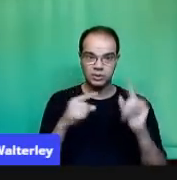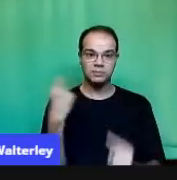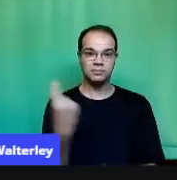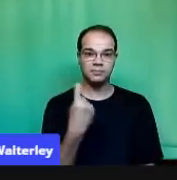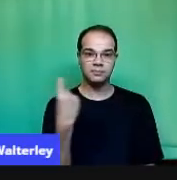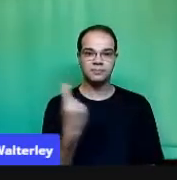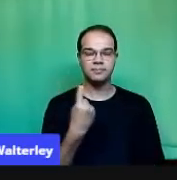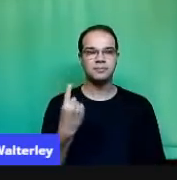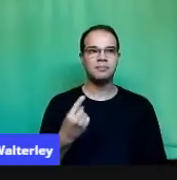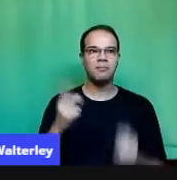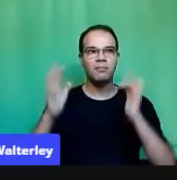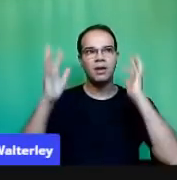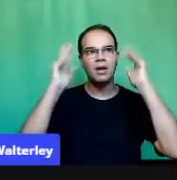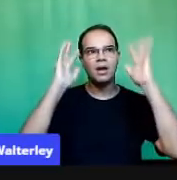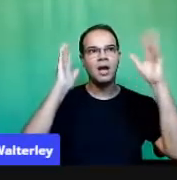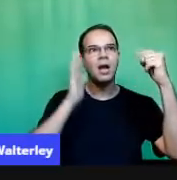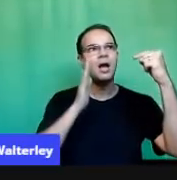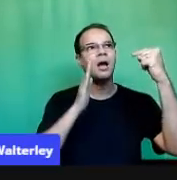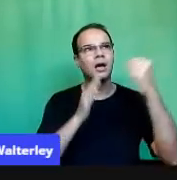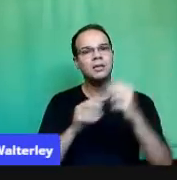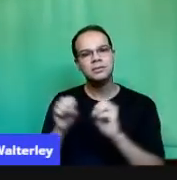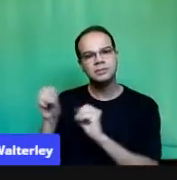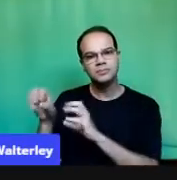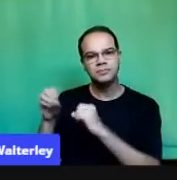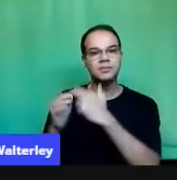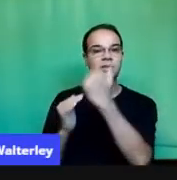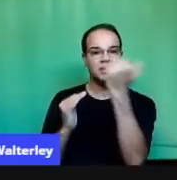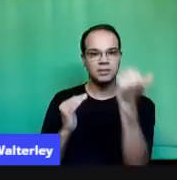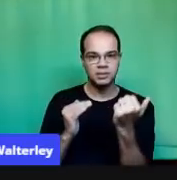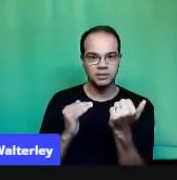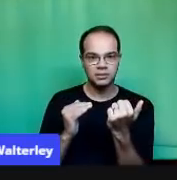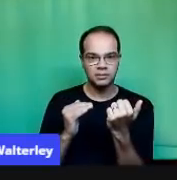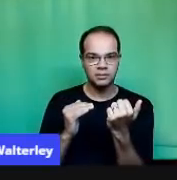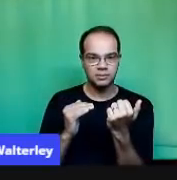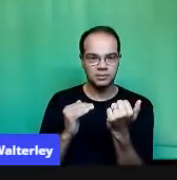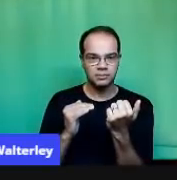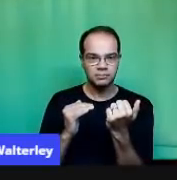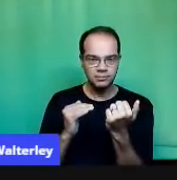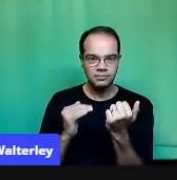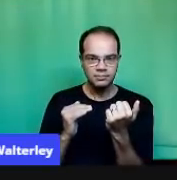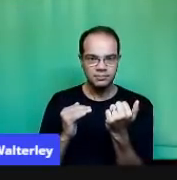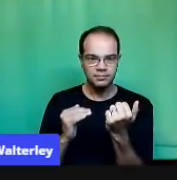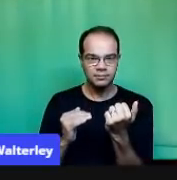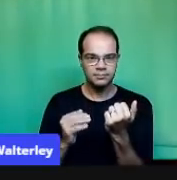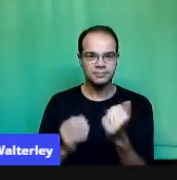uma reflexão em torno de si e uma experienciação em torno de si.